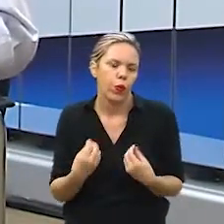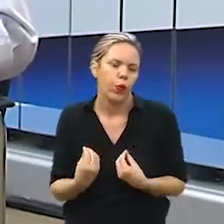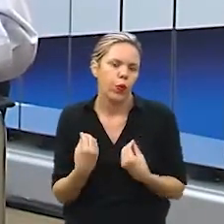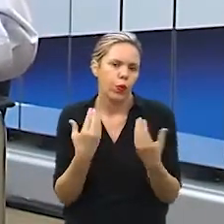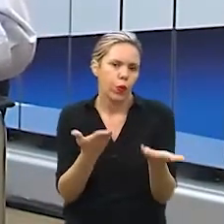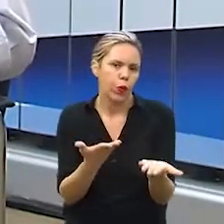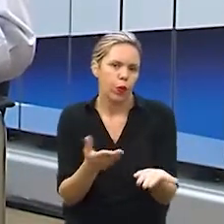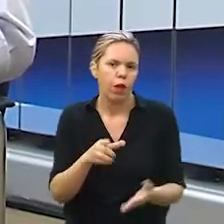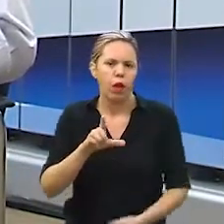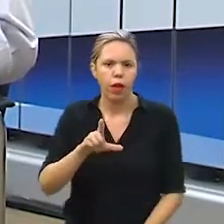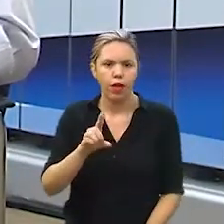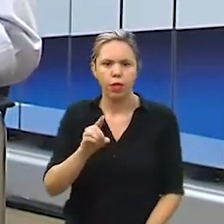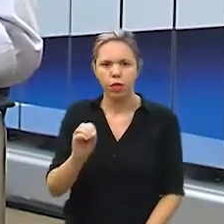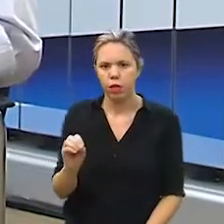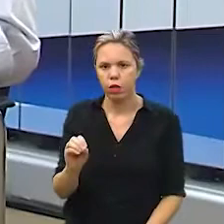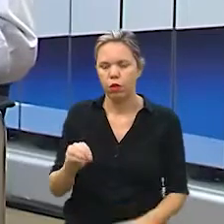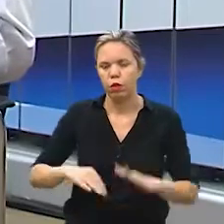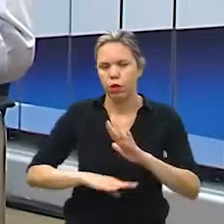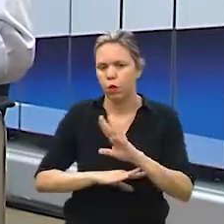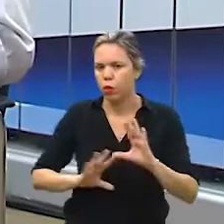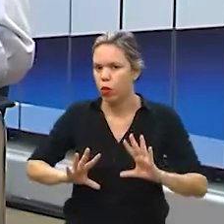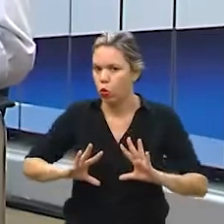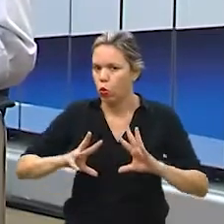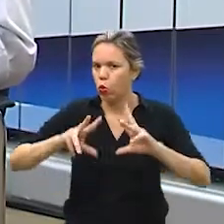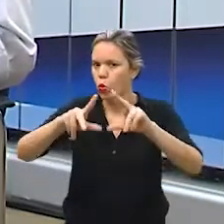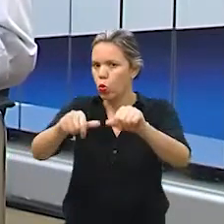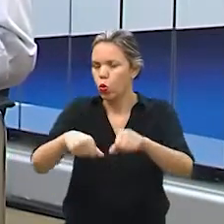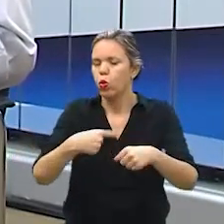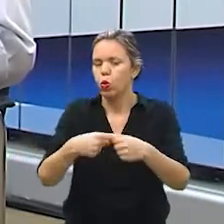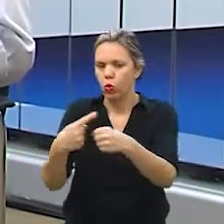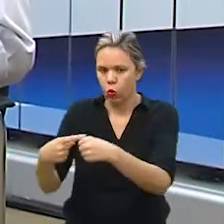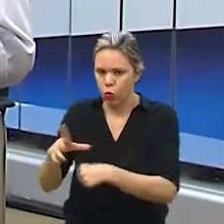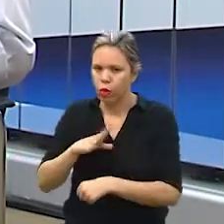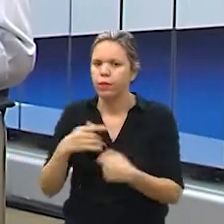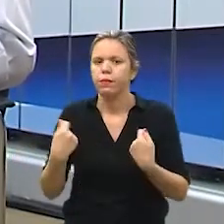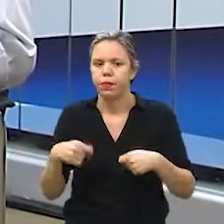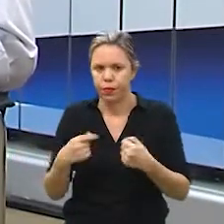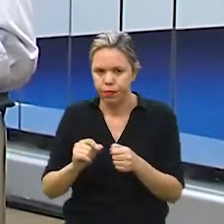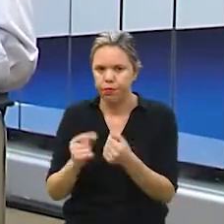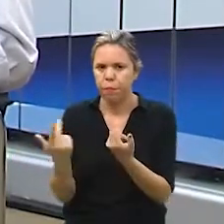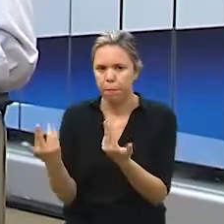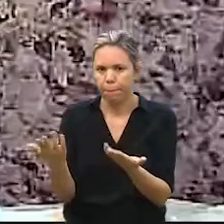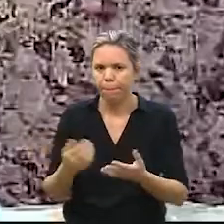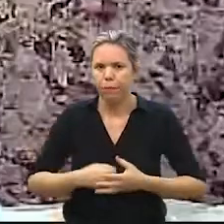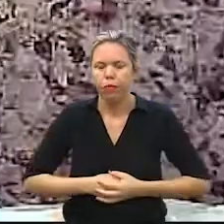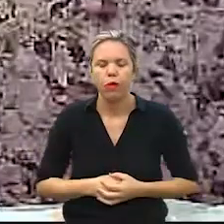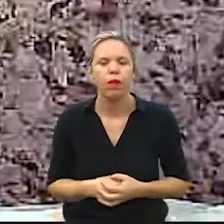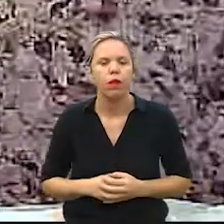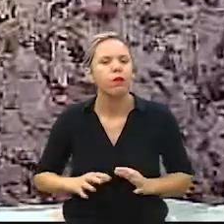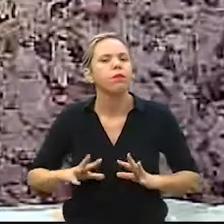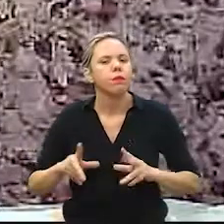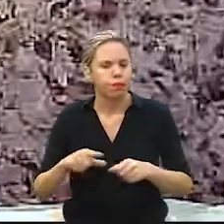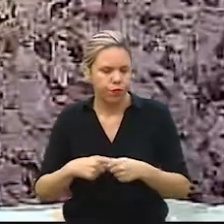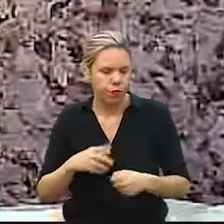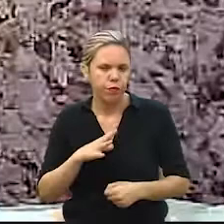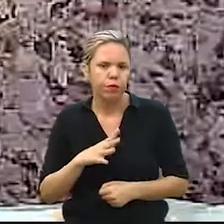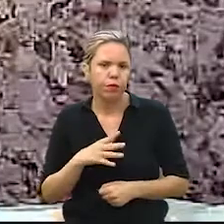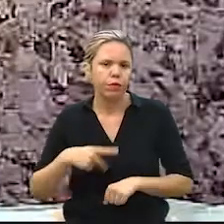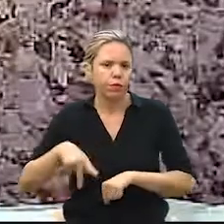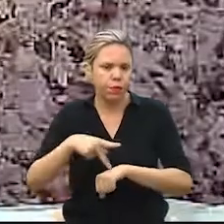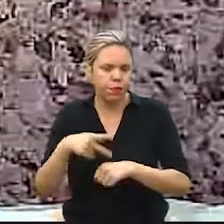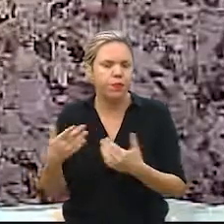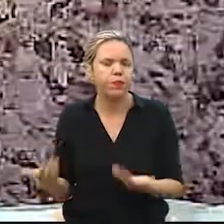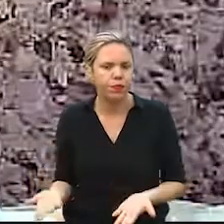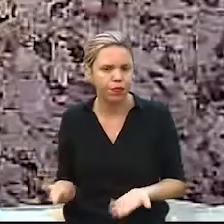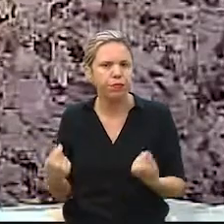enviar essa LDO para a Câmara, todos os municípios precisam fazer isso. Todos os municípios do